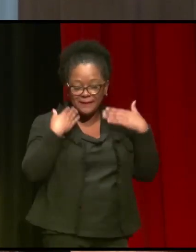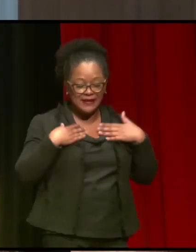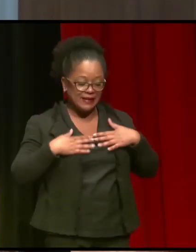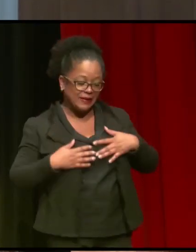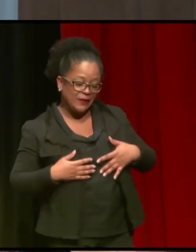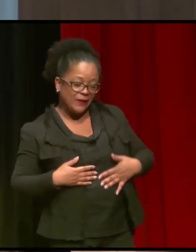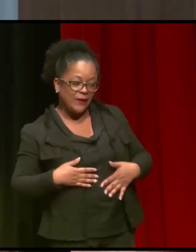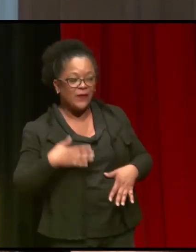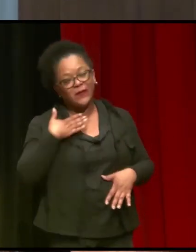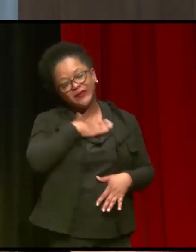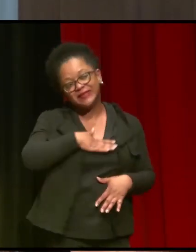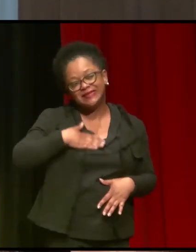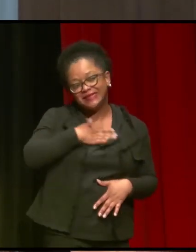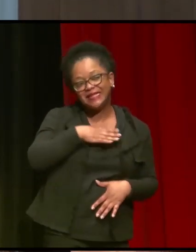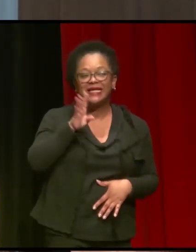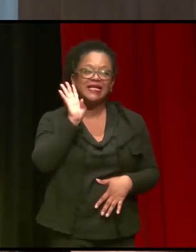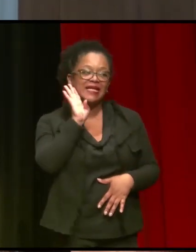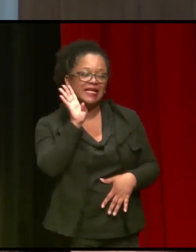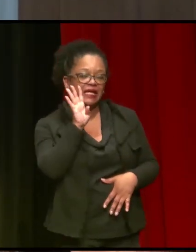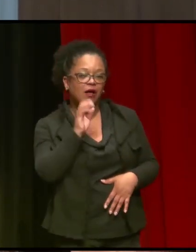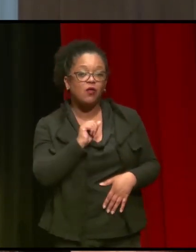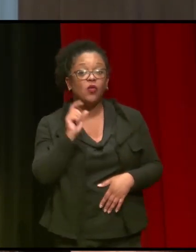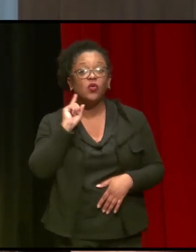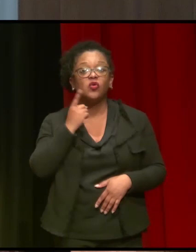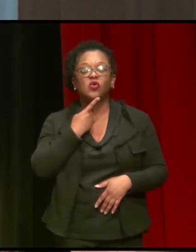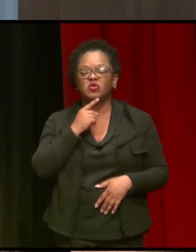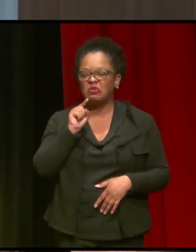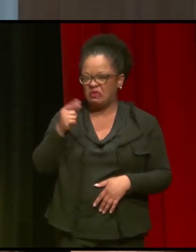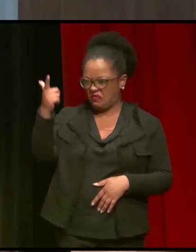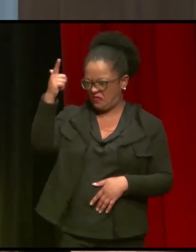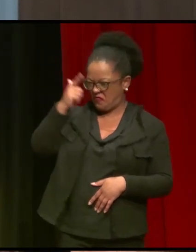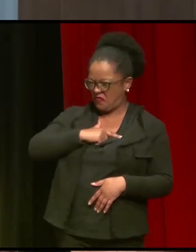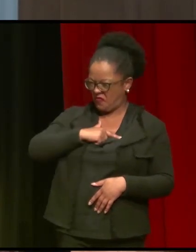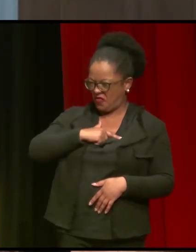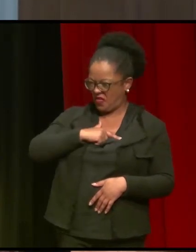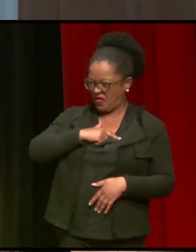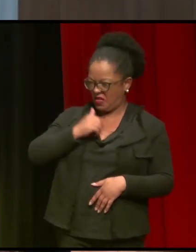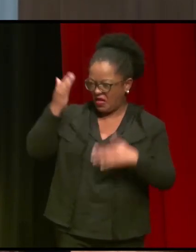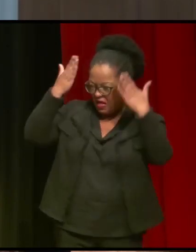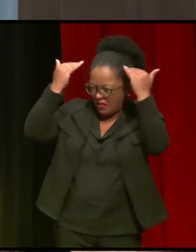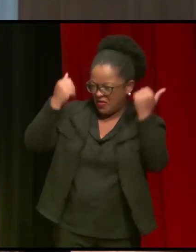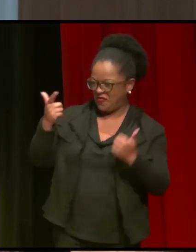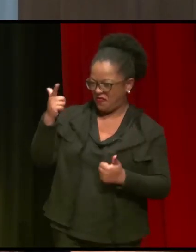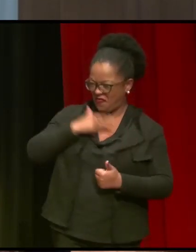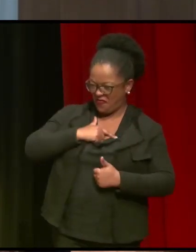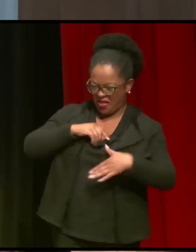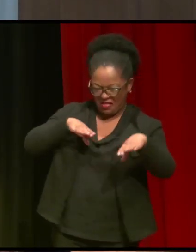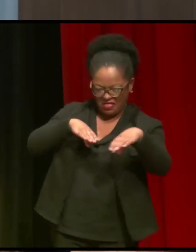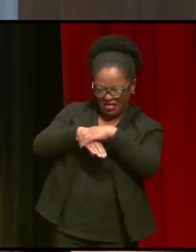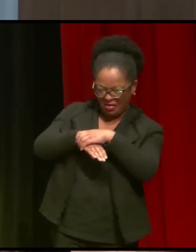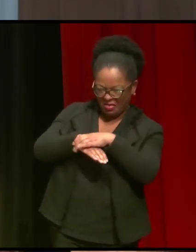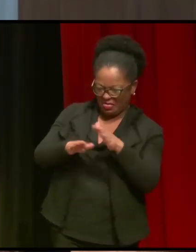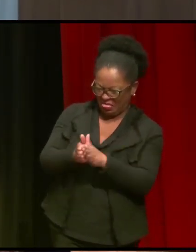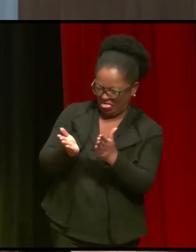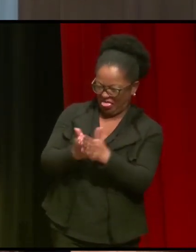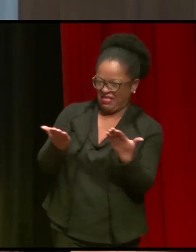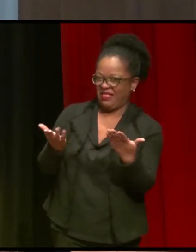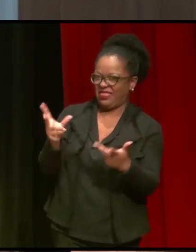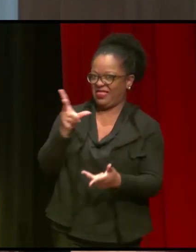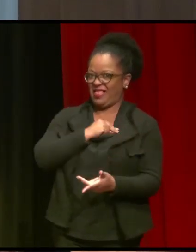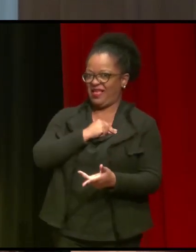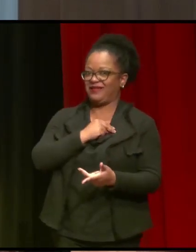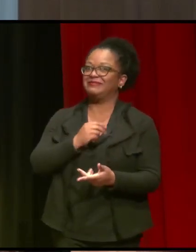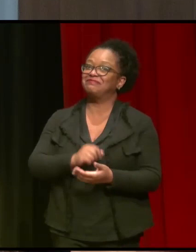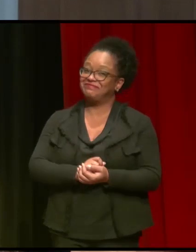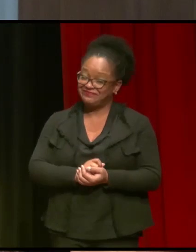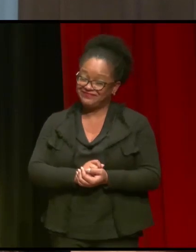gostei do seu sapato. O surdo vai falar assim, seu cabelo está horrível. Seu sapato, nossa vida, que porcaria. O cara fala assim, rapaz. Mas que